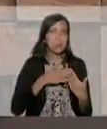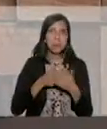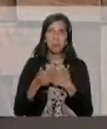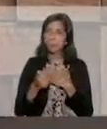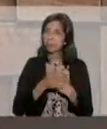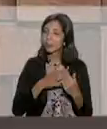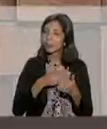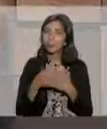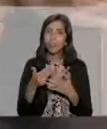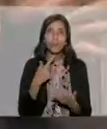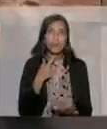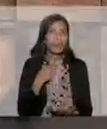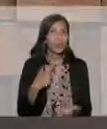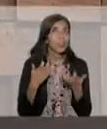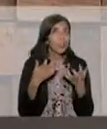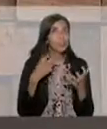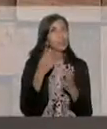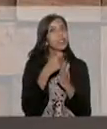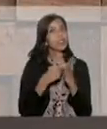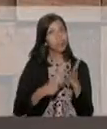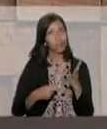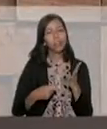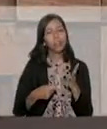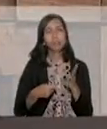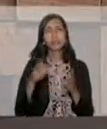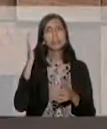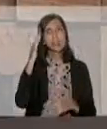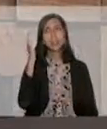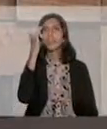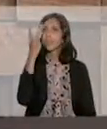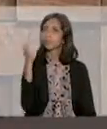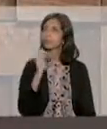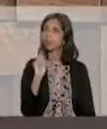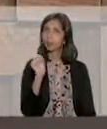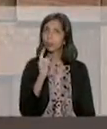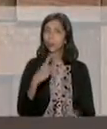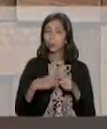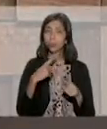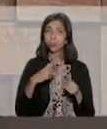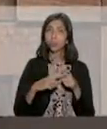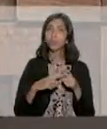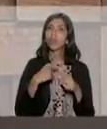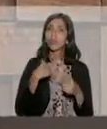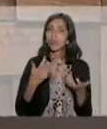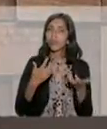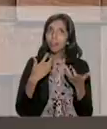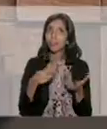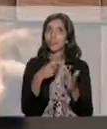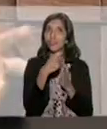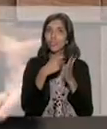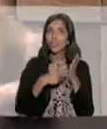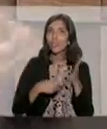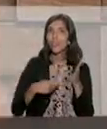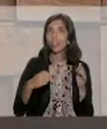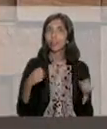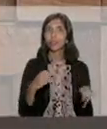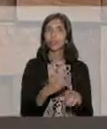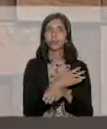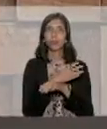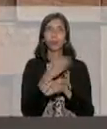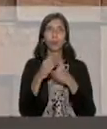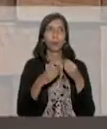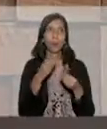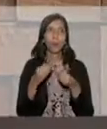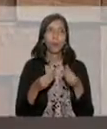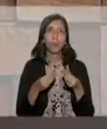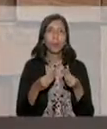qualquer coisa, eu estava querendo muito escrever. E foi, claro, não foi muito fácil, porque, né, eu queria escrever dramaturgia, as pessoas assim, não,